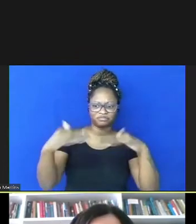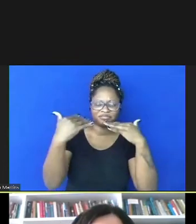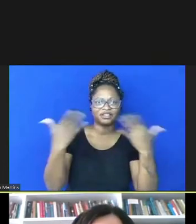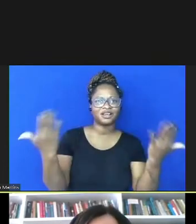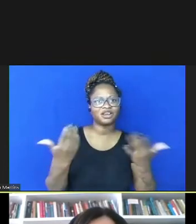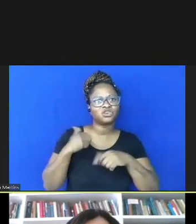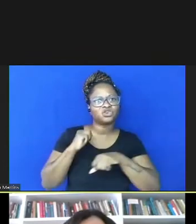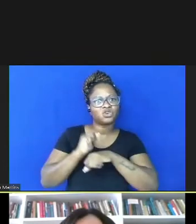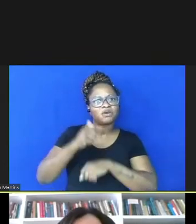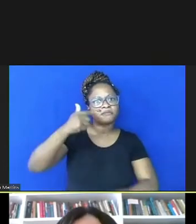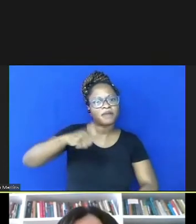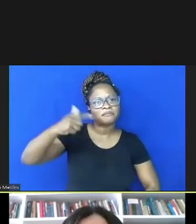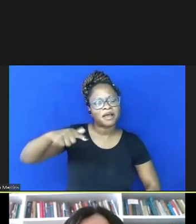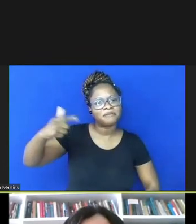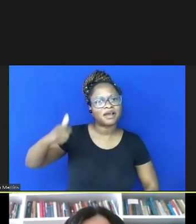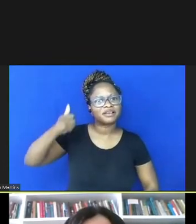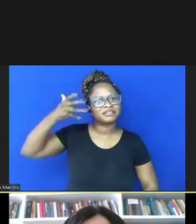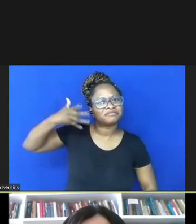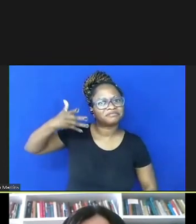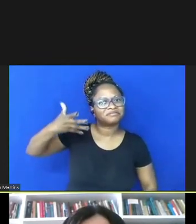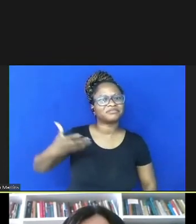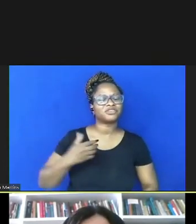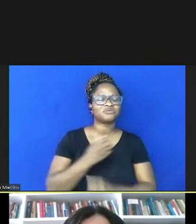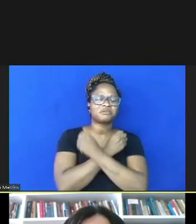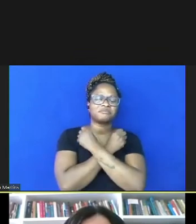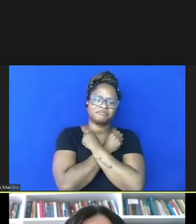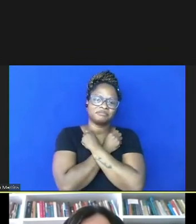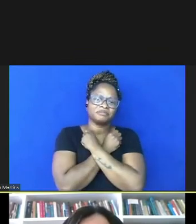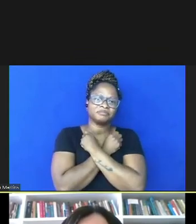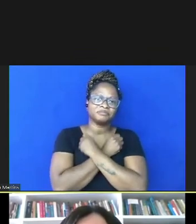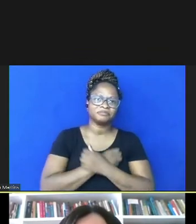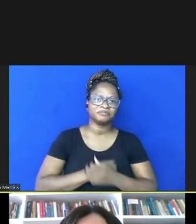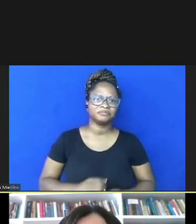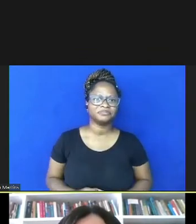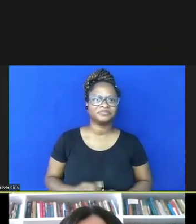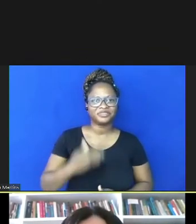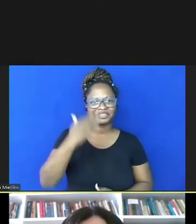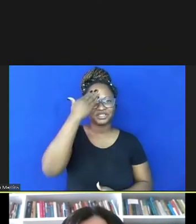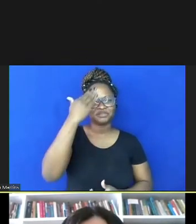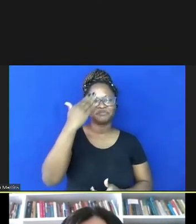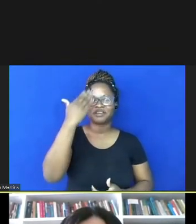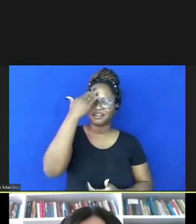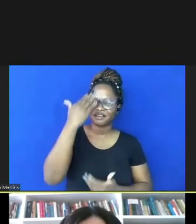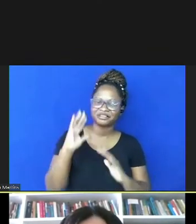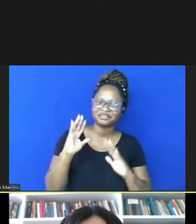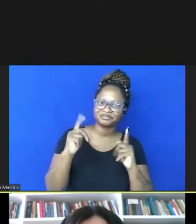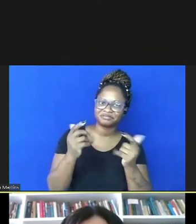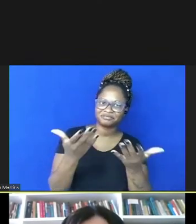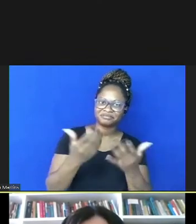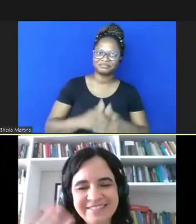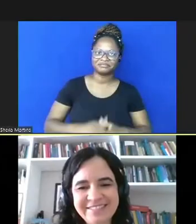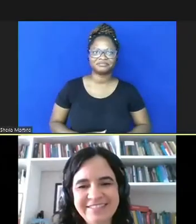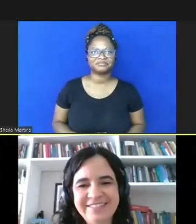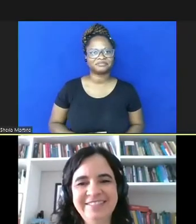próximos seminários. Um abraço. Obrigada. Thank you.